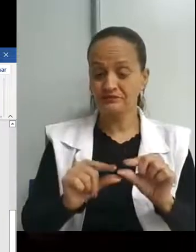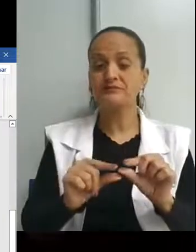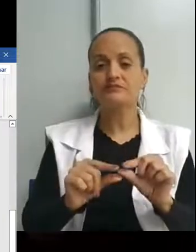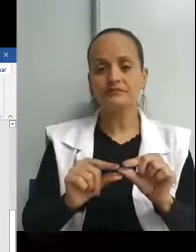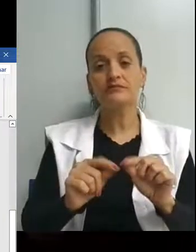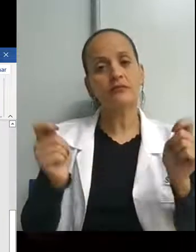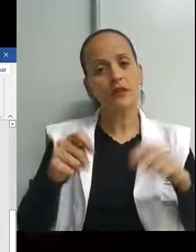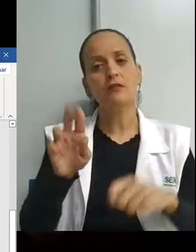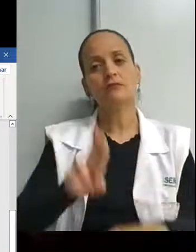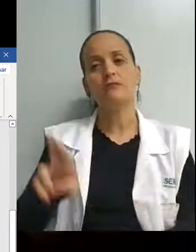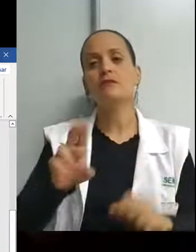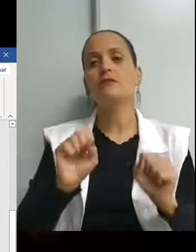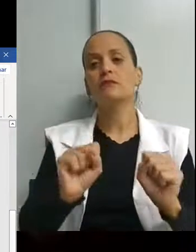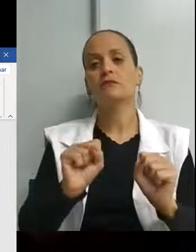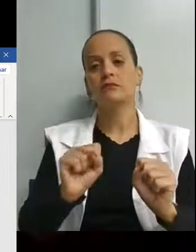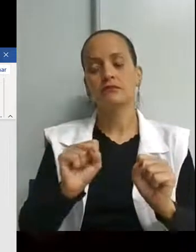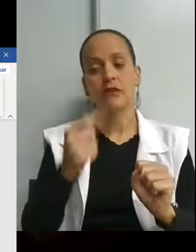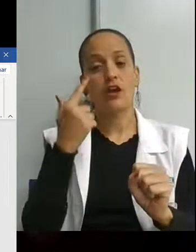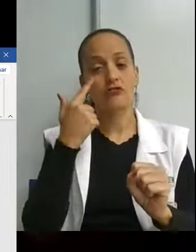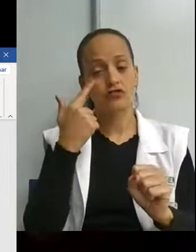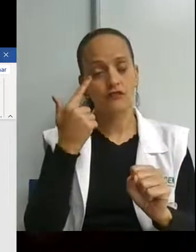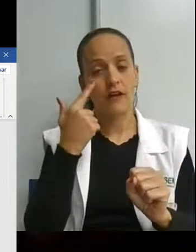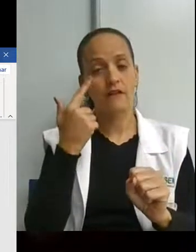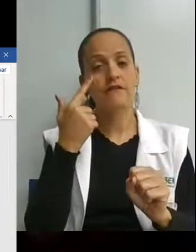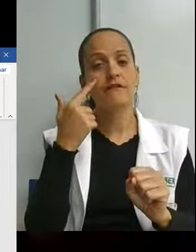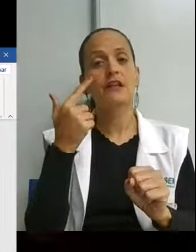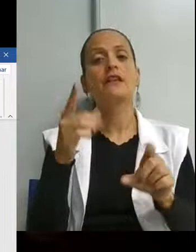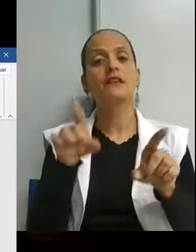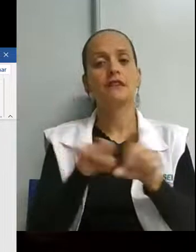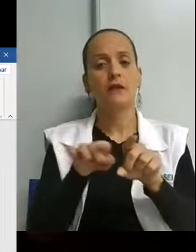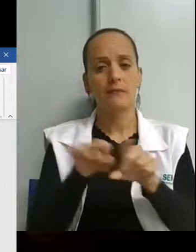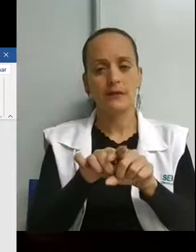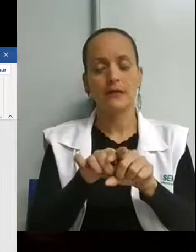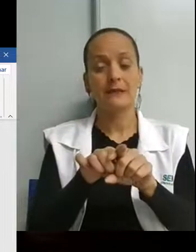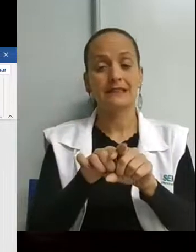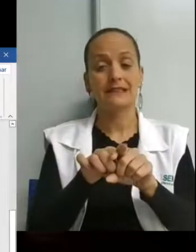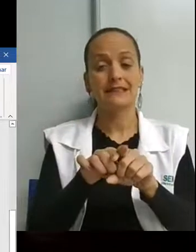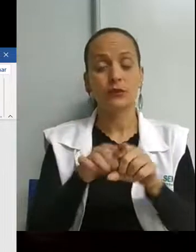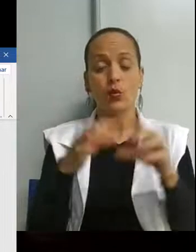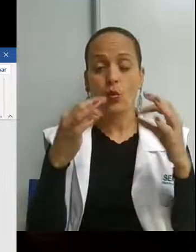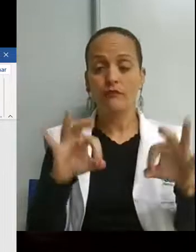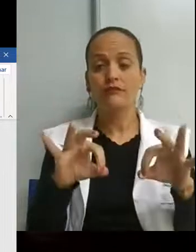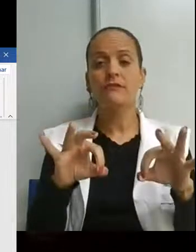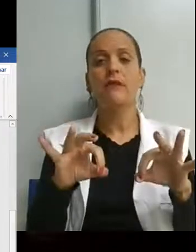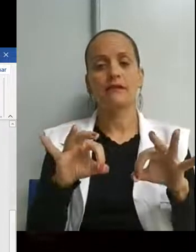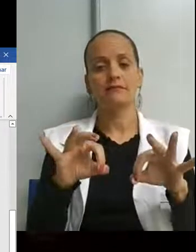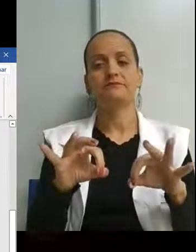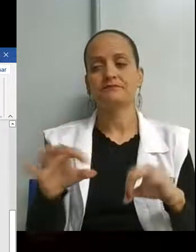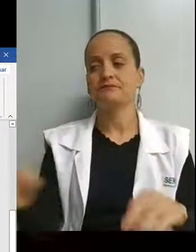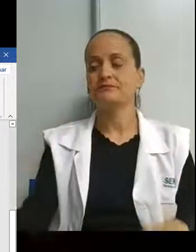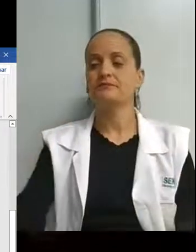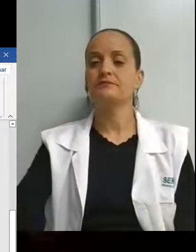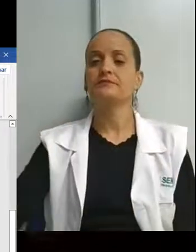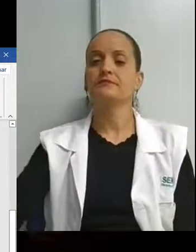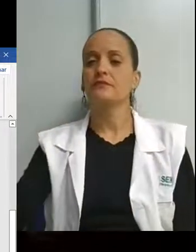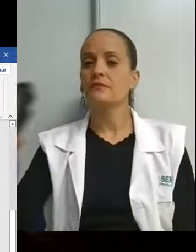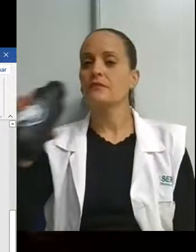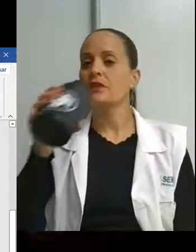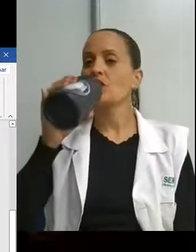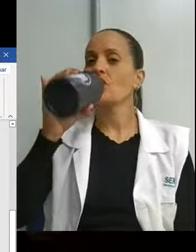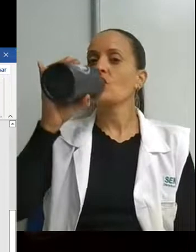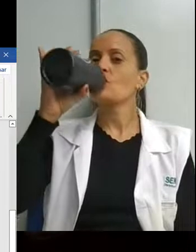usada, né? Então, essa aqui que a gente precisa, essa consideração aqui que a gente precisa verificar, ó. Vou até sublinhar ela aqui. A gente